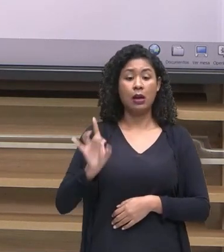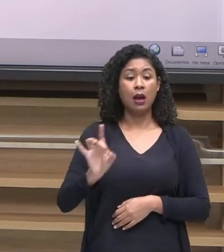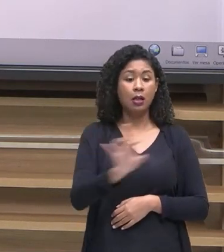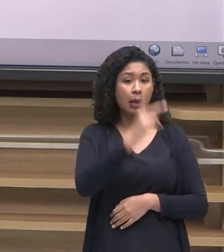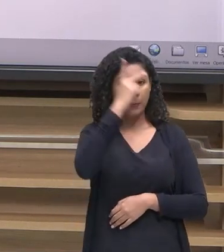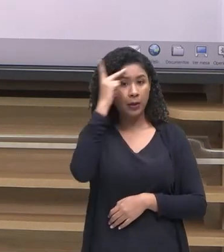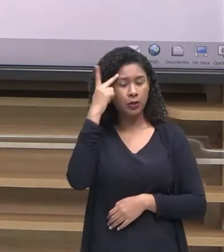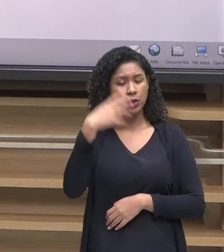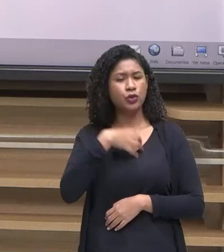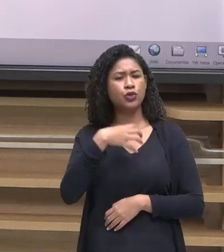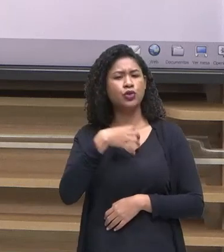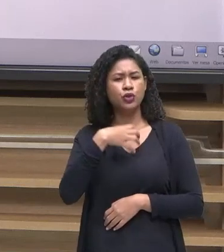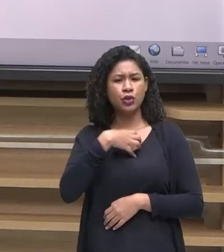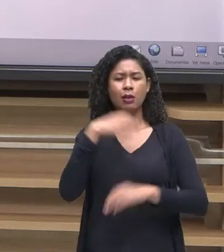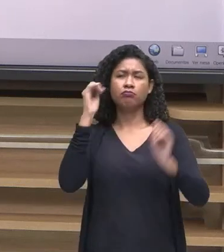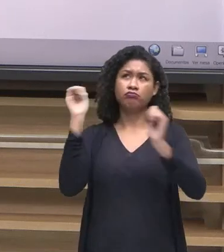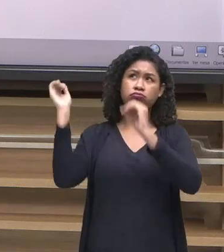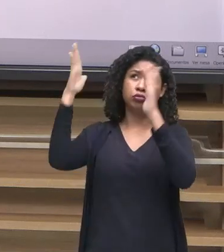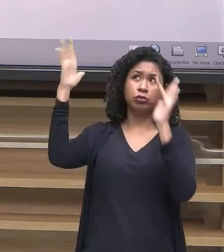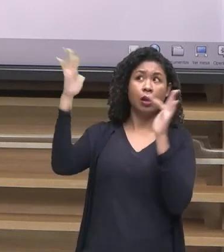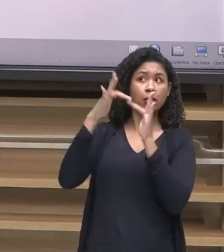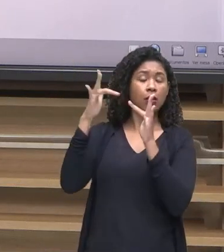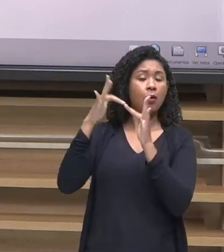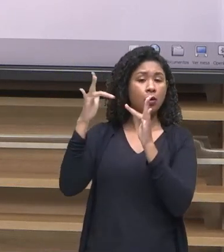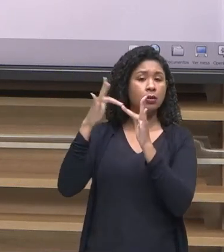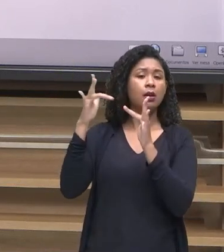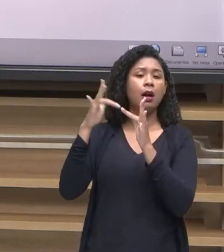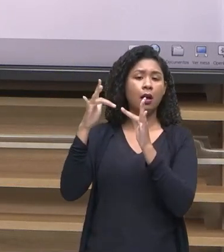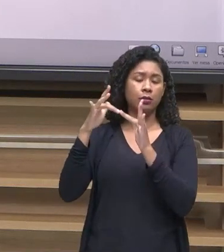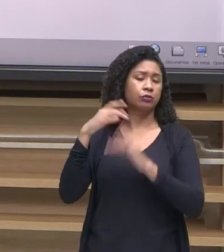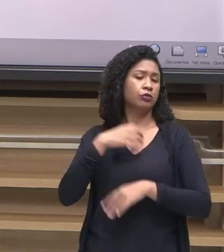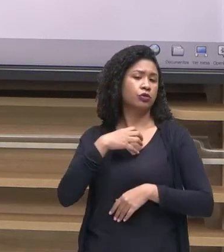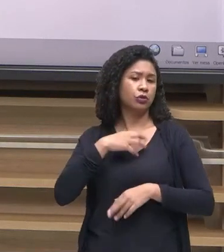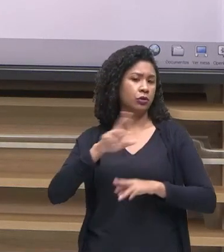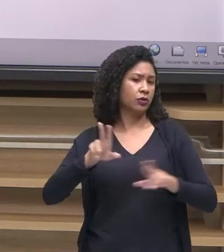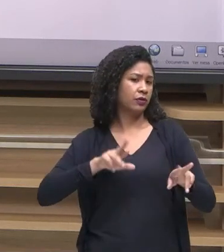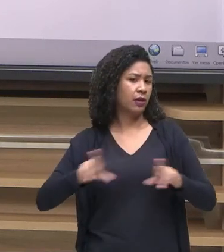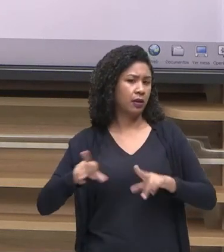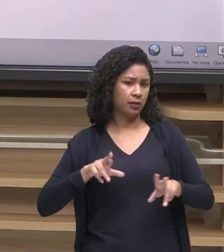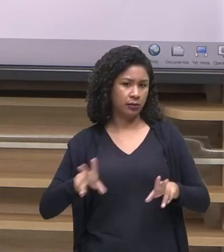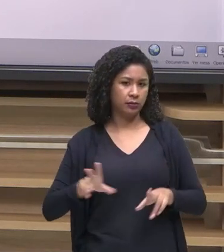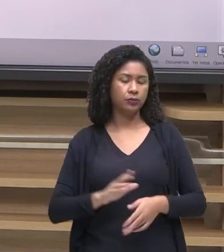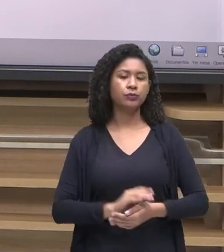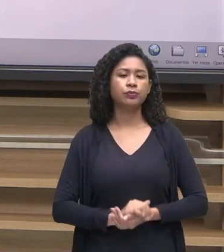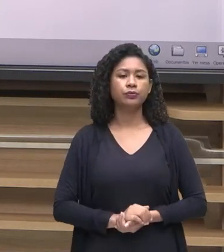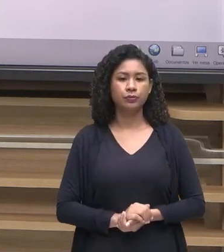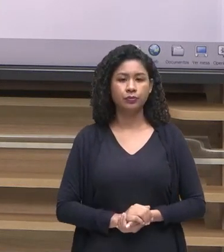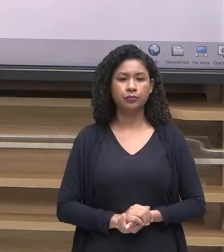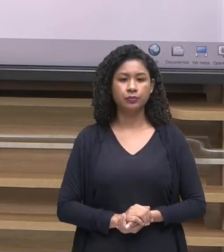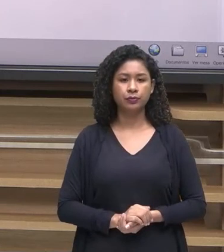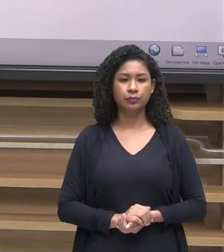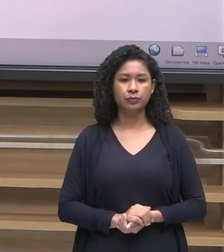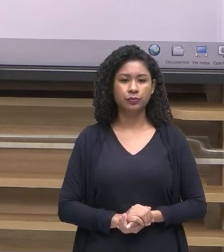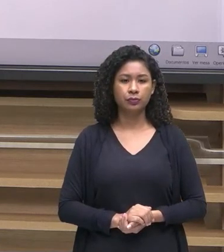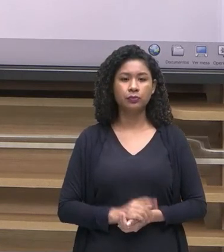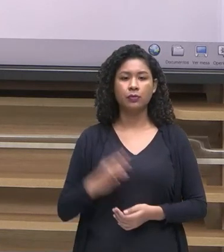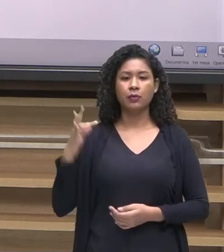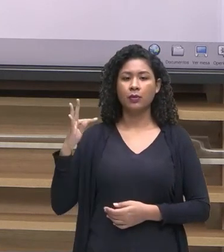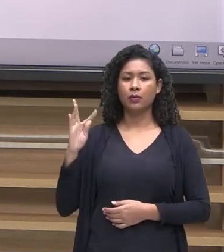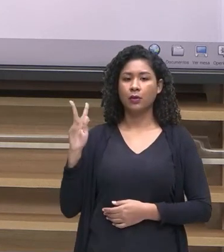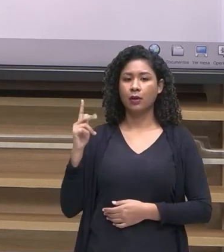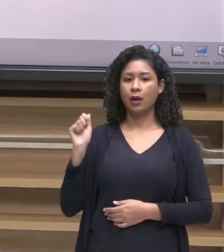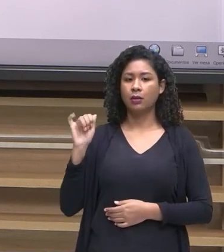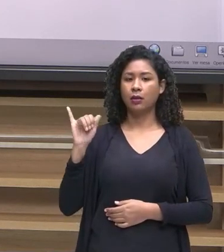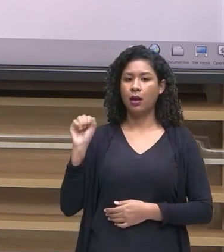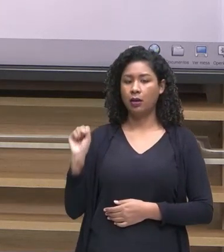se relacionar com o divino, com a religião, né? com o transcendente. A Thaís Souza